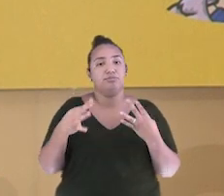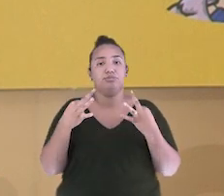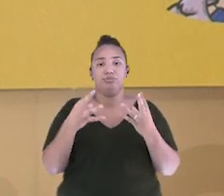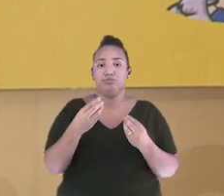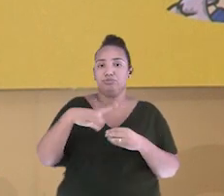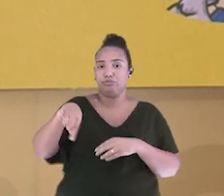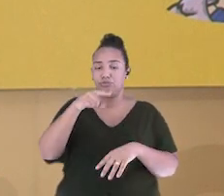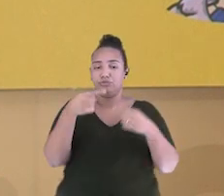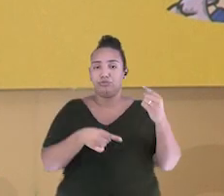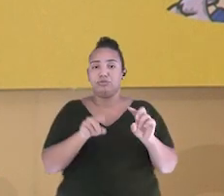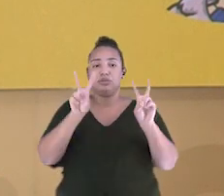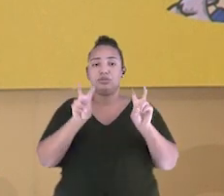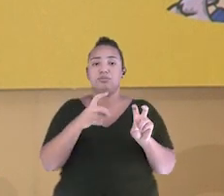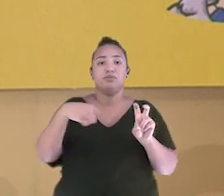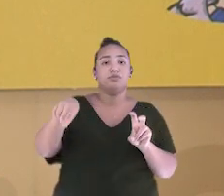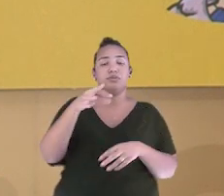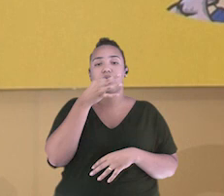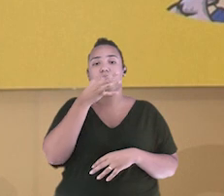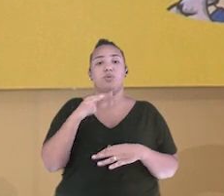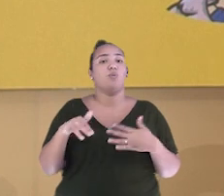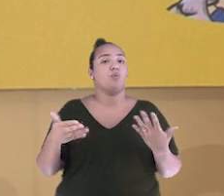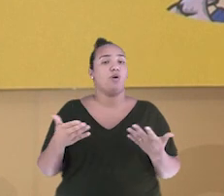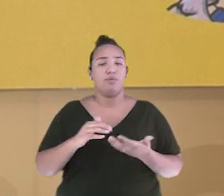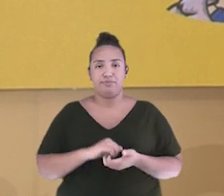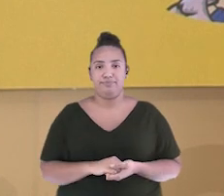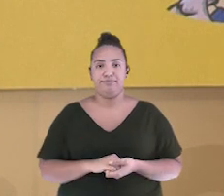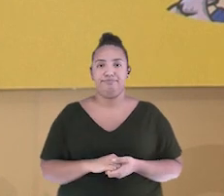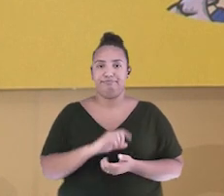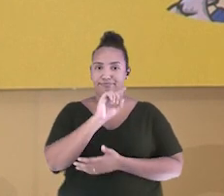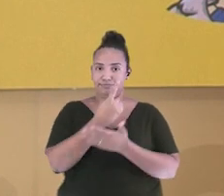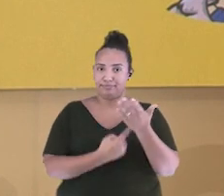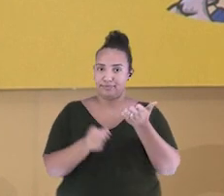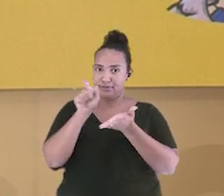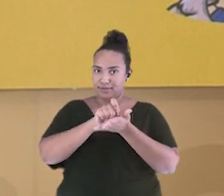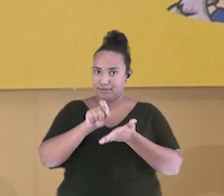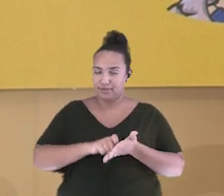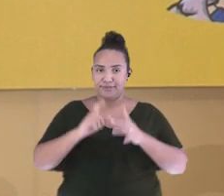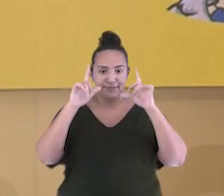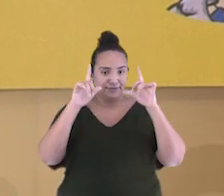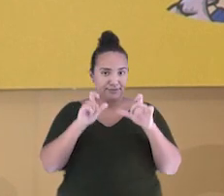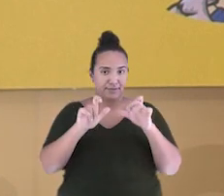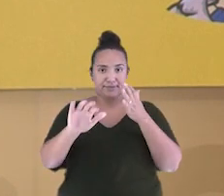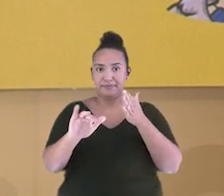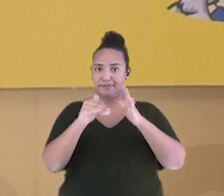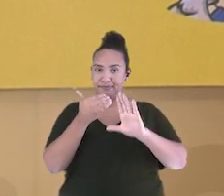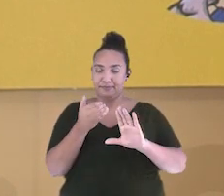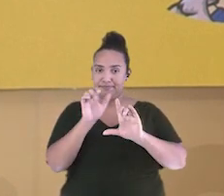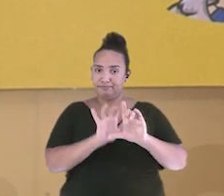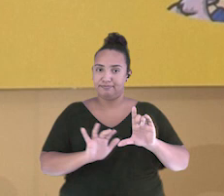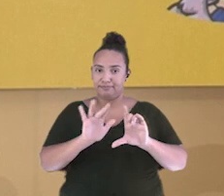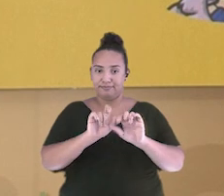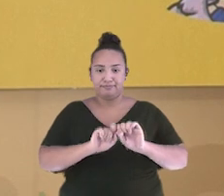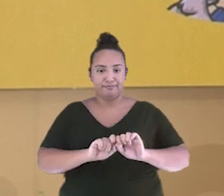que discutimos, qual é o título que você sugere? Escreva em seu caderno, tire uma foto e nos